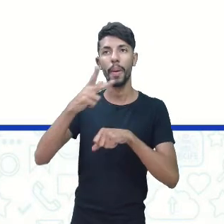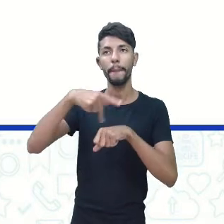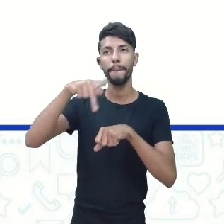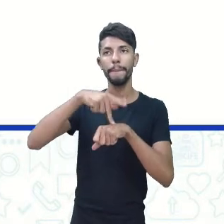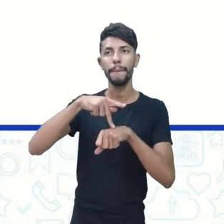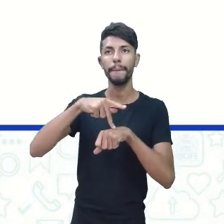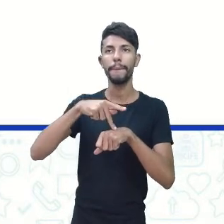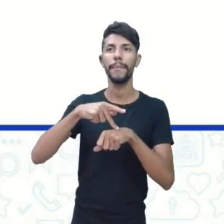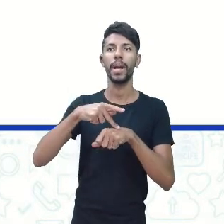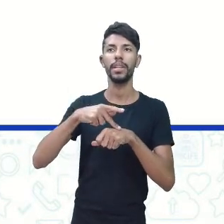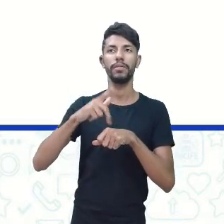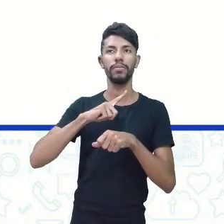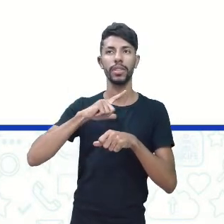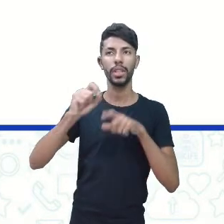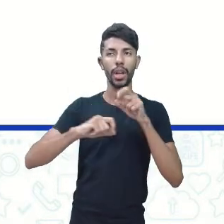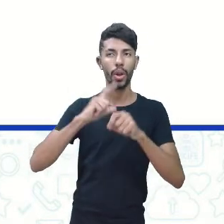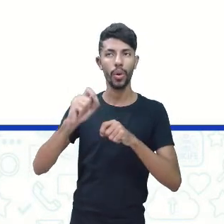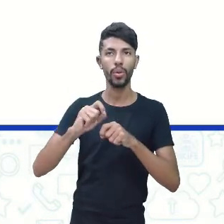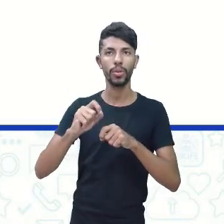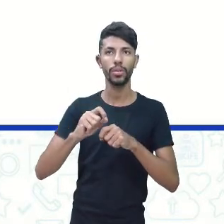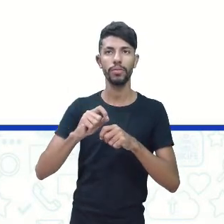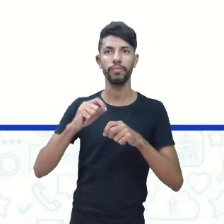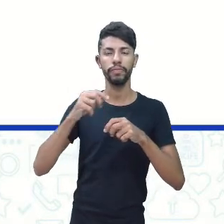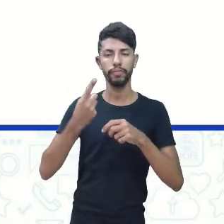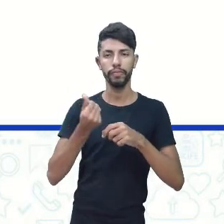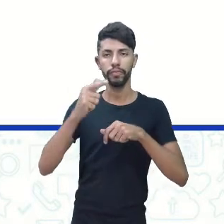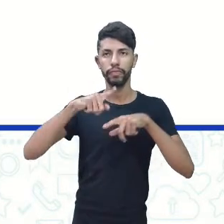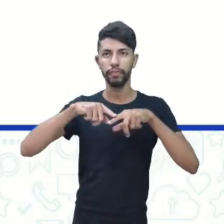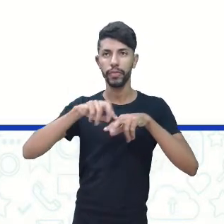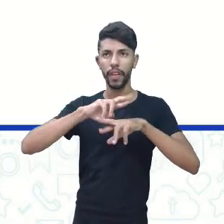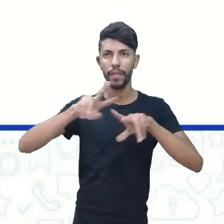diversificada, quase que não sai. A economia do país é